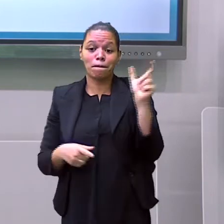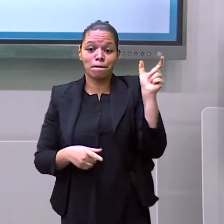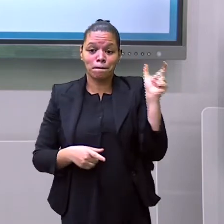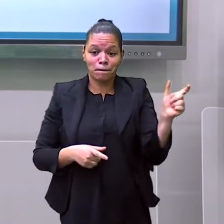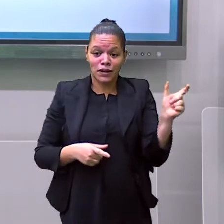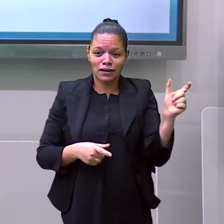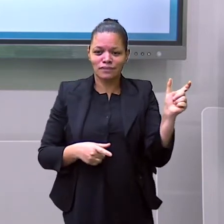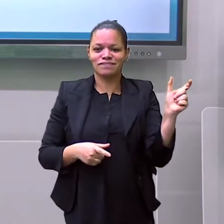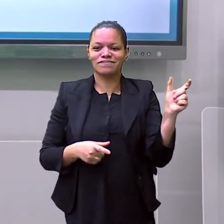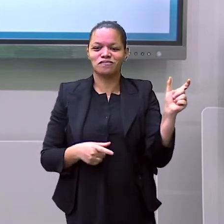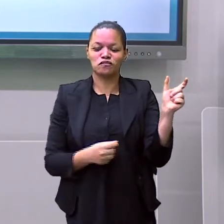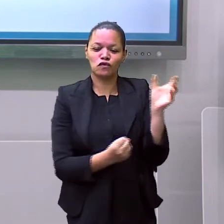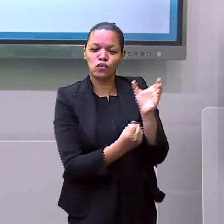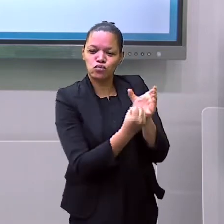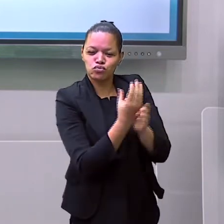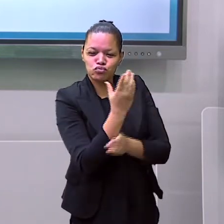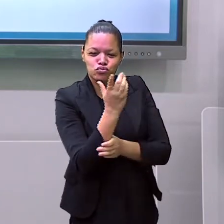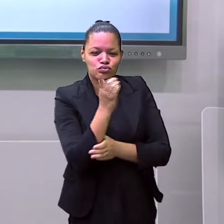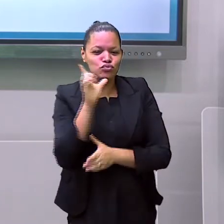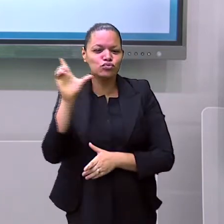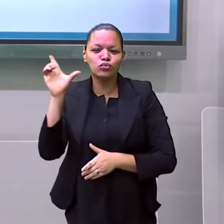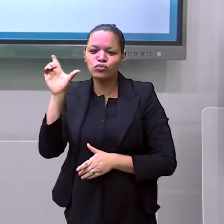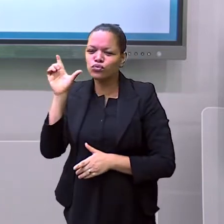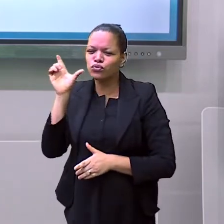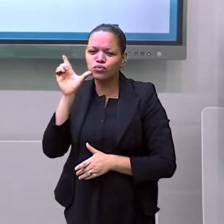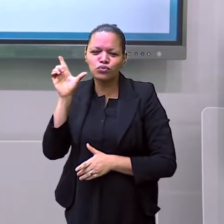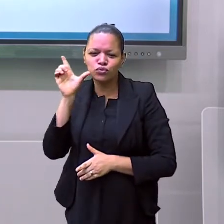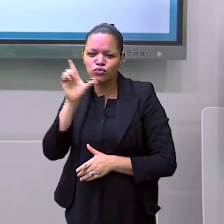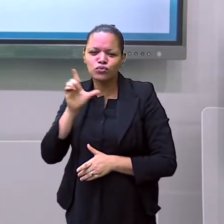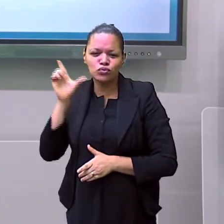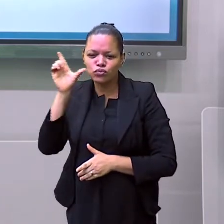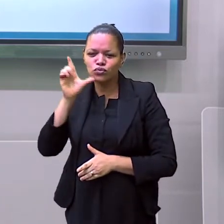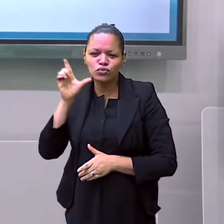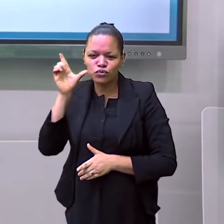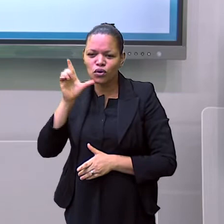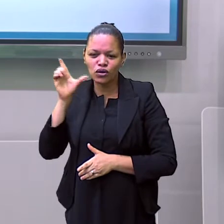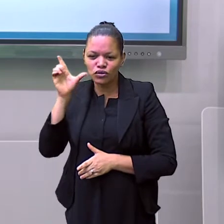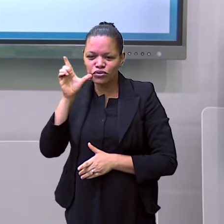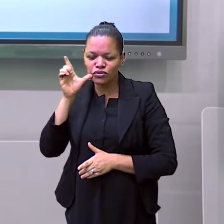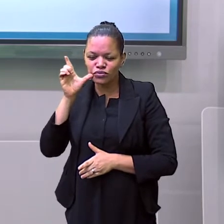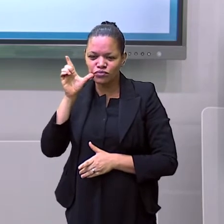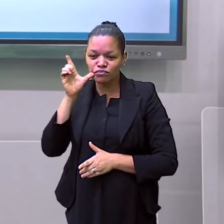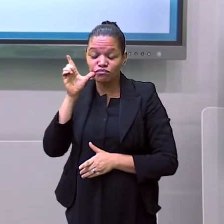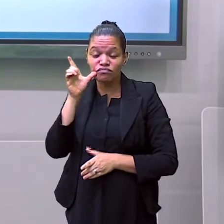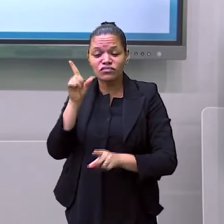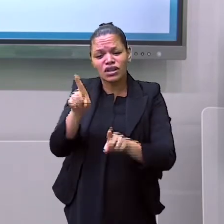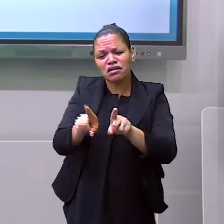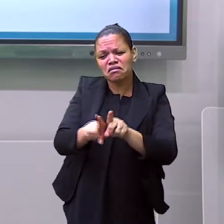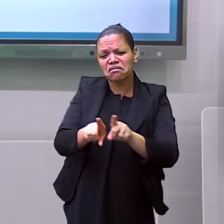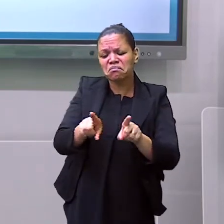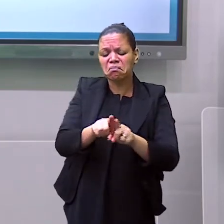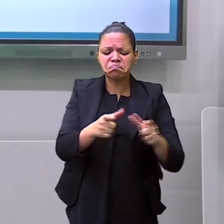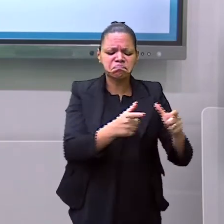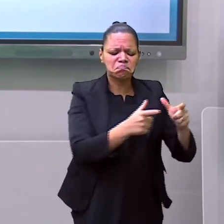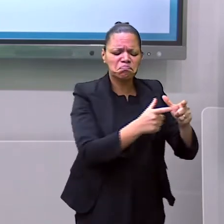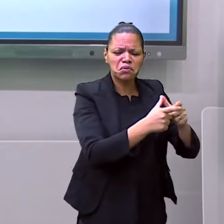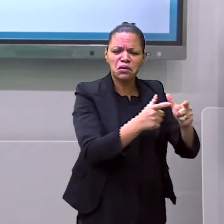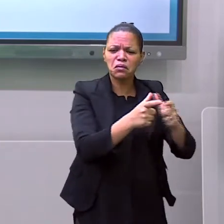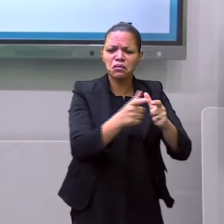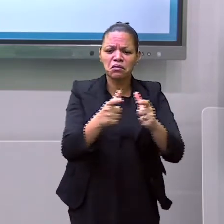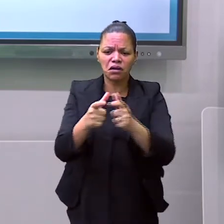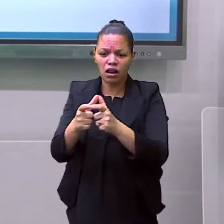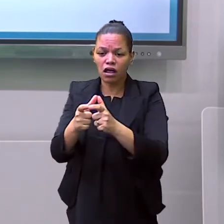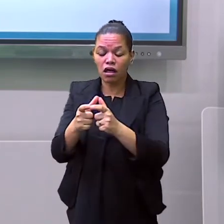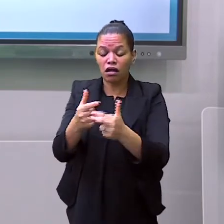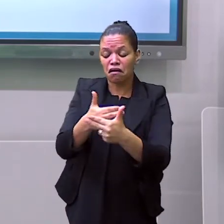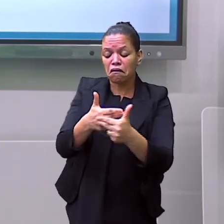seus acontecimentos diários ali na primeira pessoa. Também tem alguns lugares que o diário ele é conhecido como um caderno